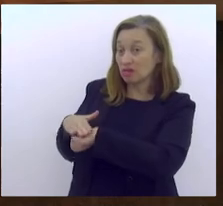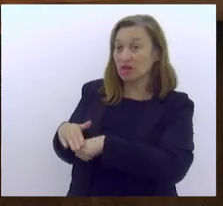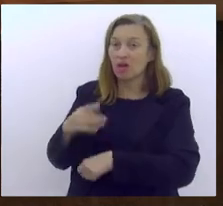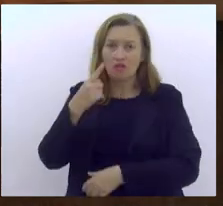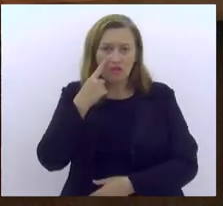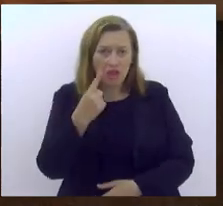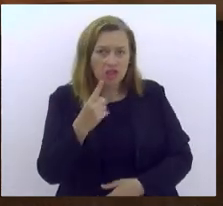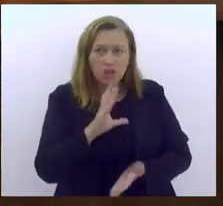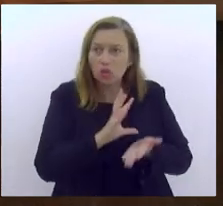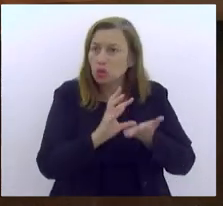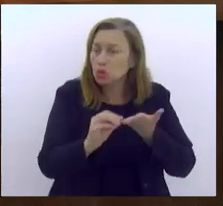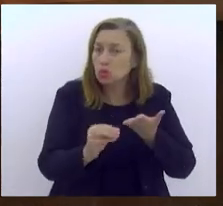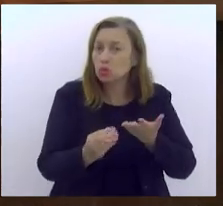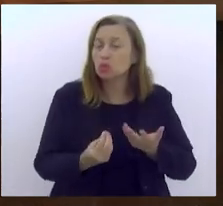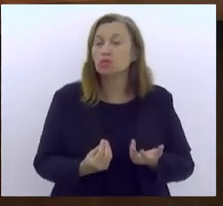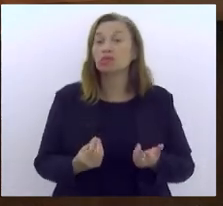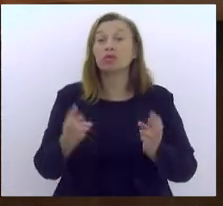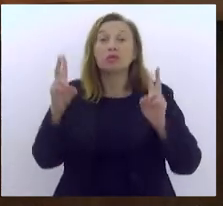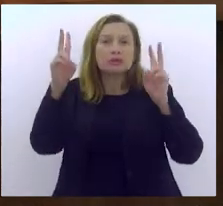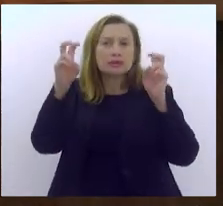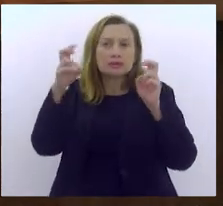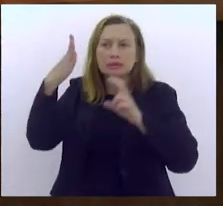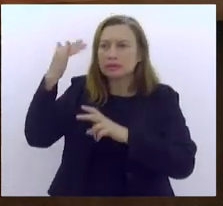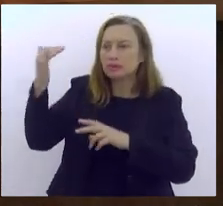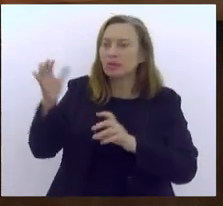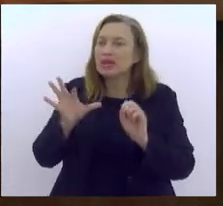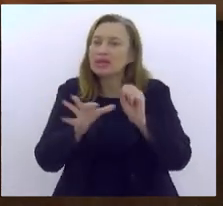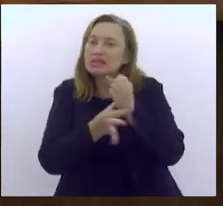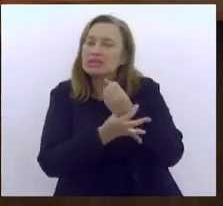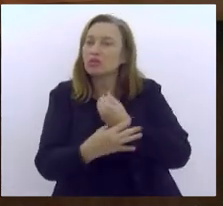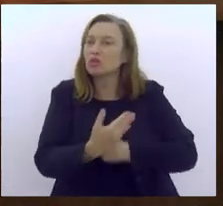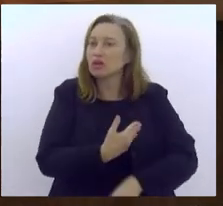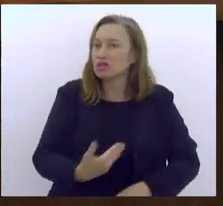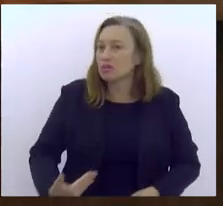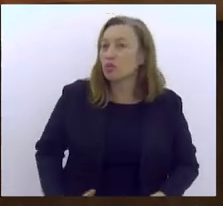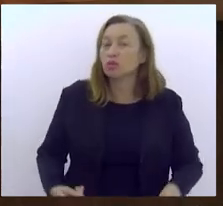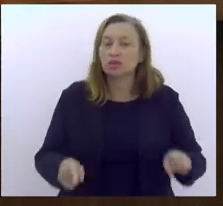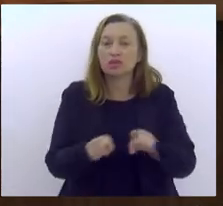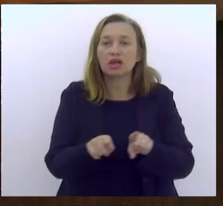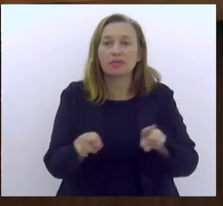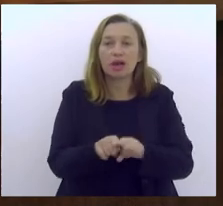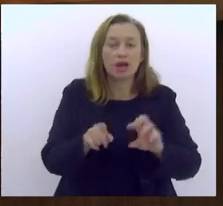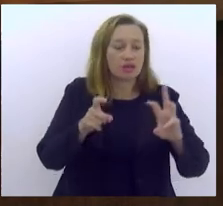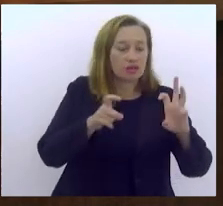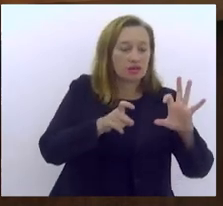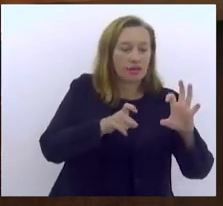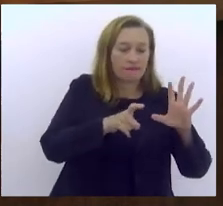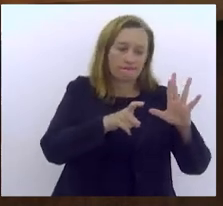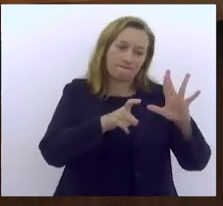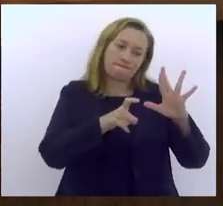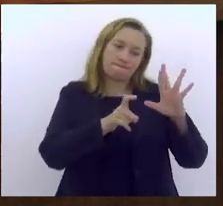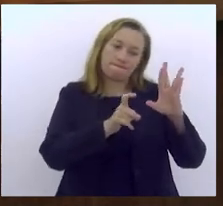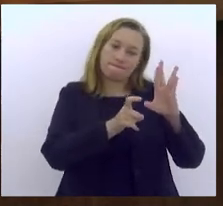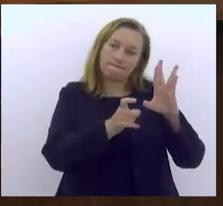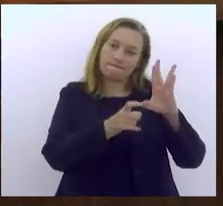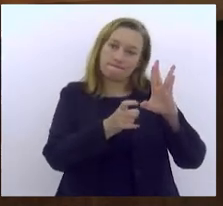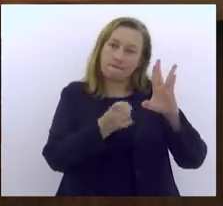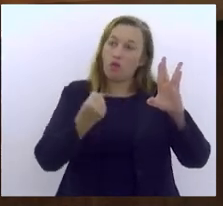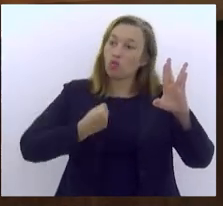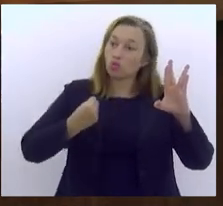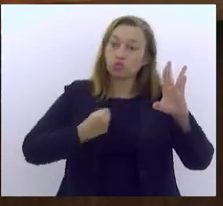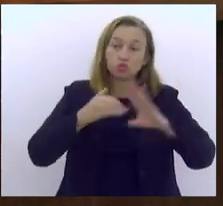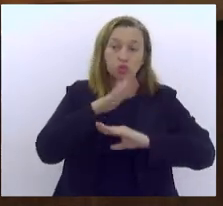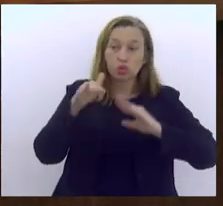duas pautas tão polêmicas quanto a questão da segurança e a questão do cannabis medicinal, houve uma